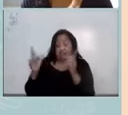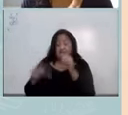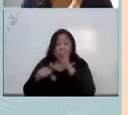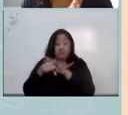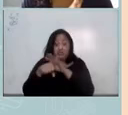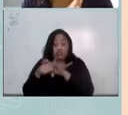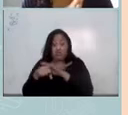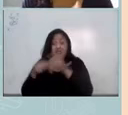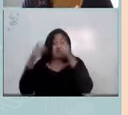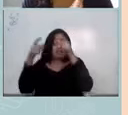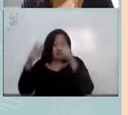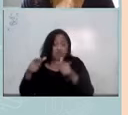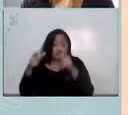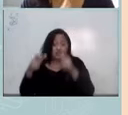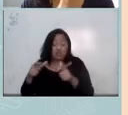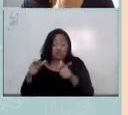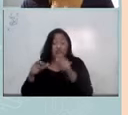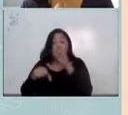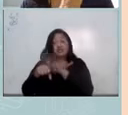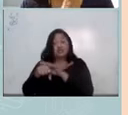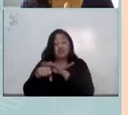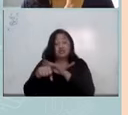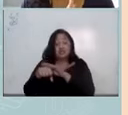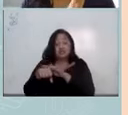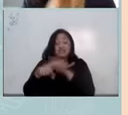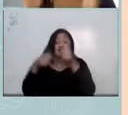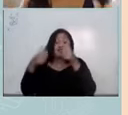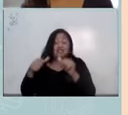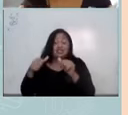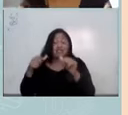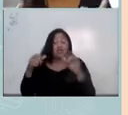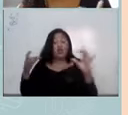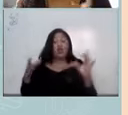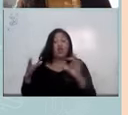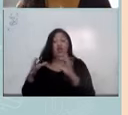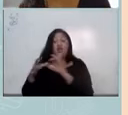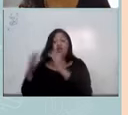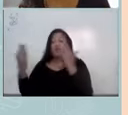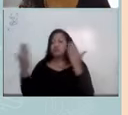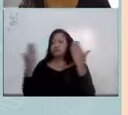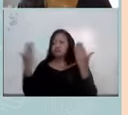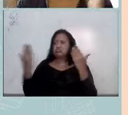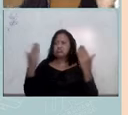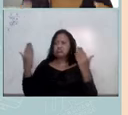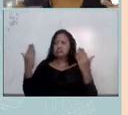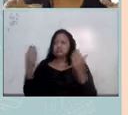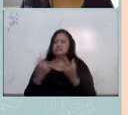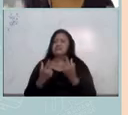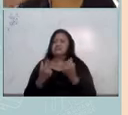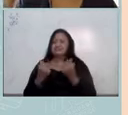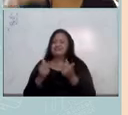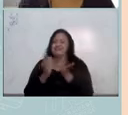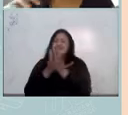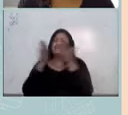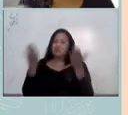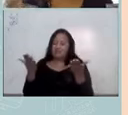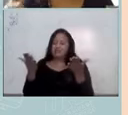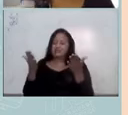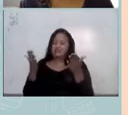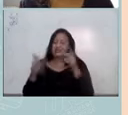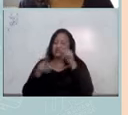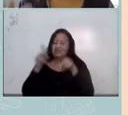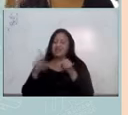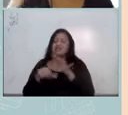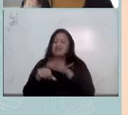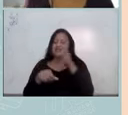cenário epidêmico, né, de doenças que estão relacionadas a más condições socioeconômicas da população. E, ao mesmo tempo, aqui no